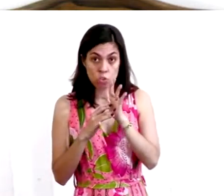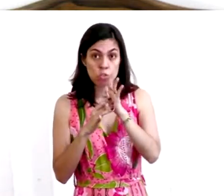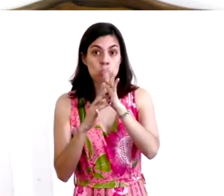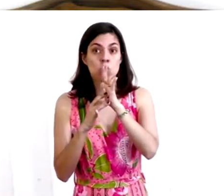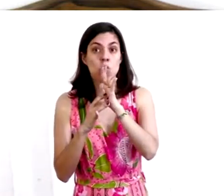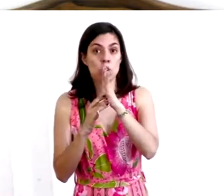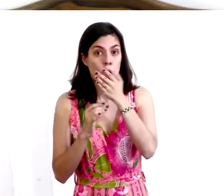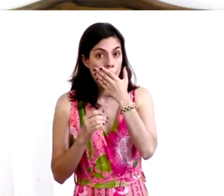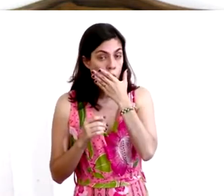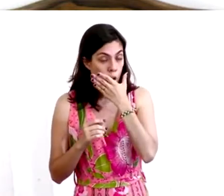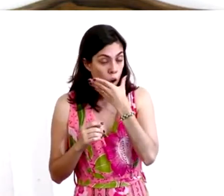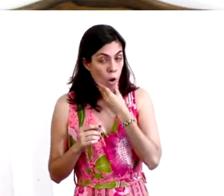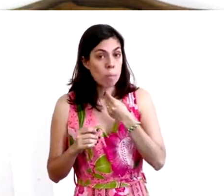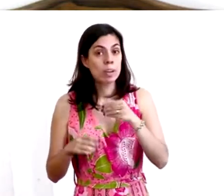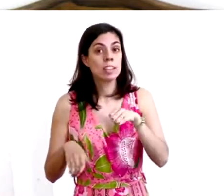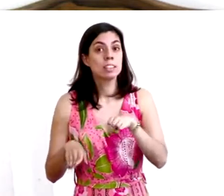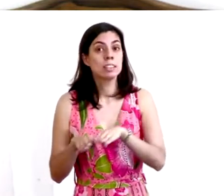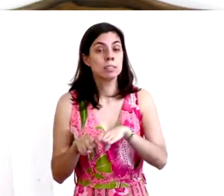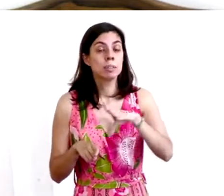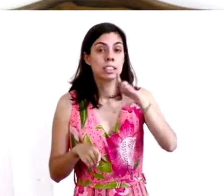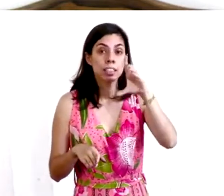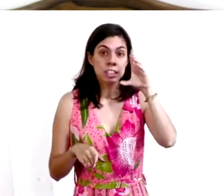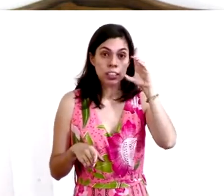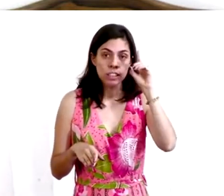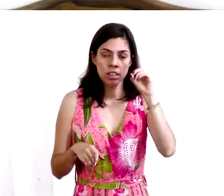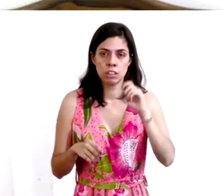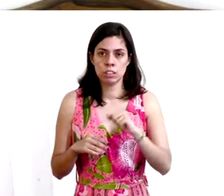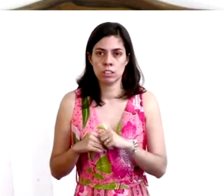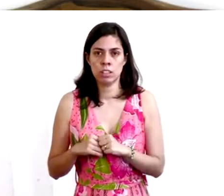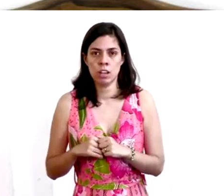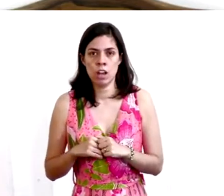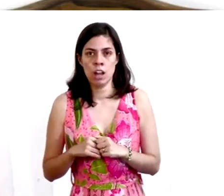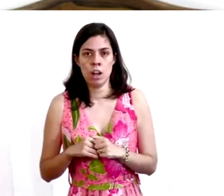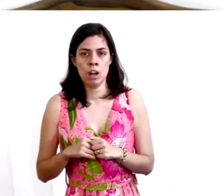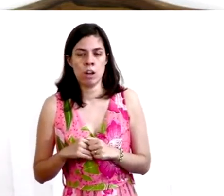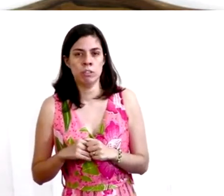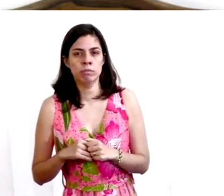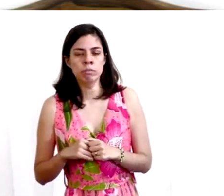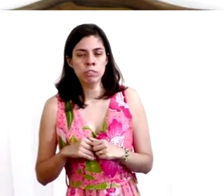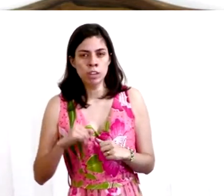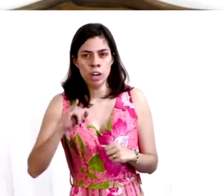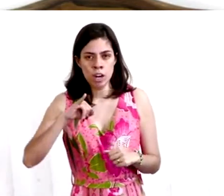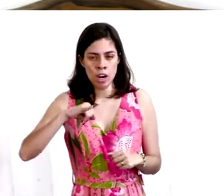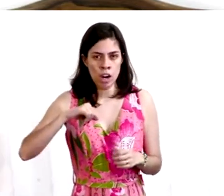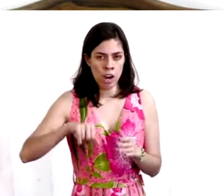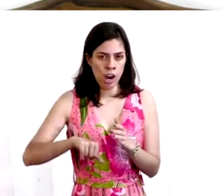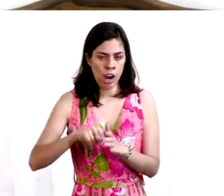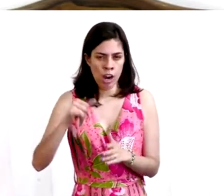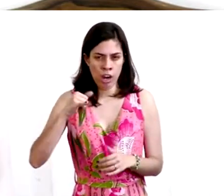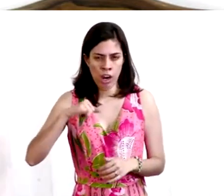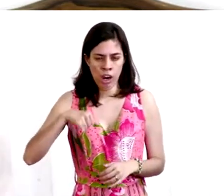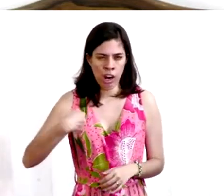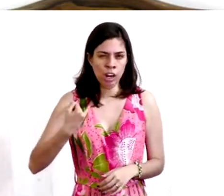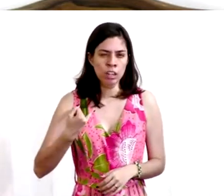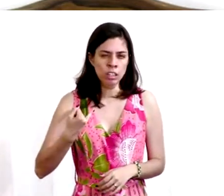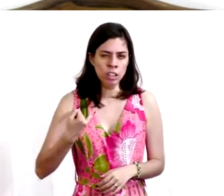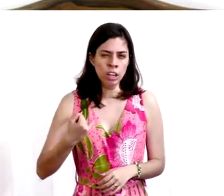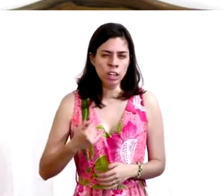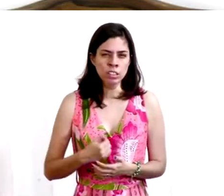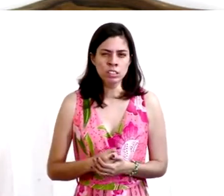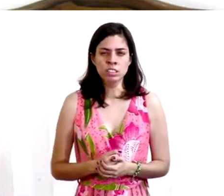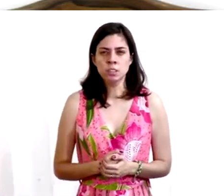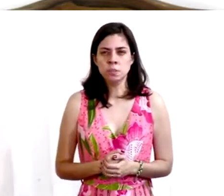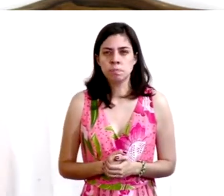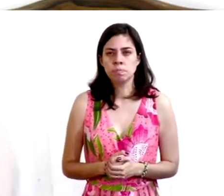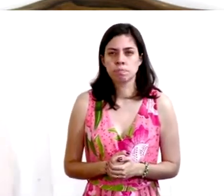certa forma, que dizem que Jesus não é Deus, e usam essa passagem, usam o começo dessa